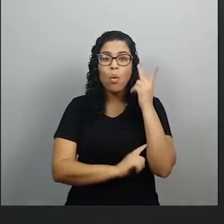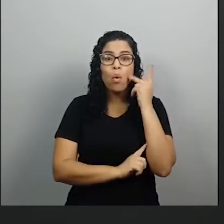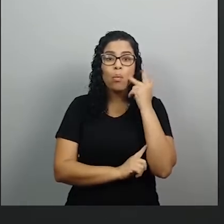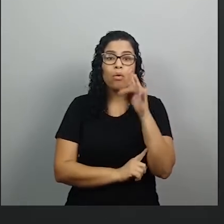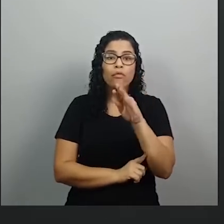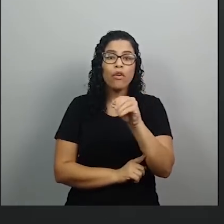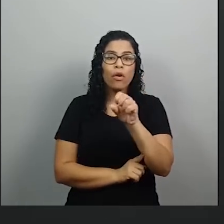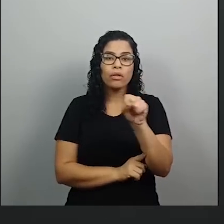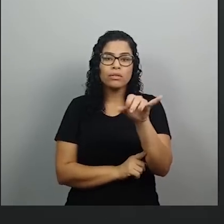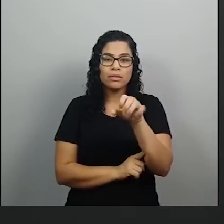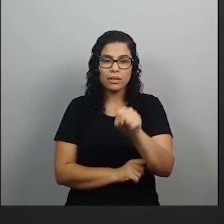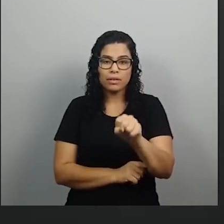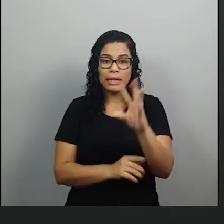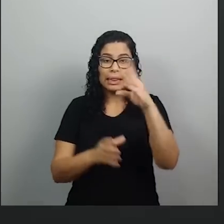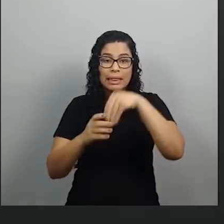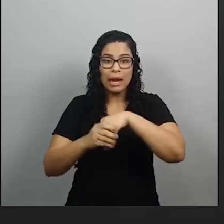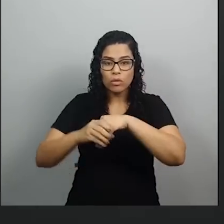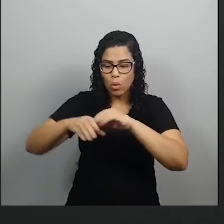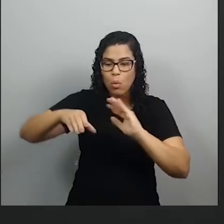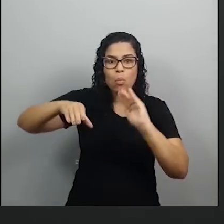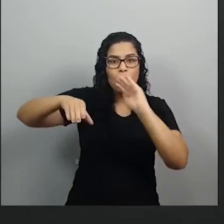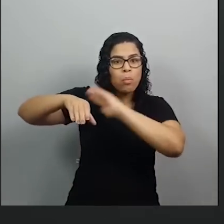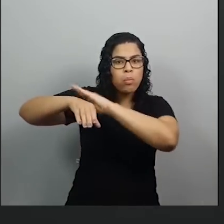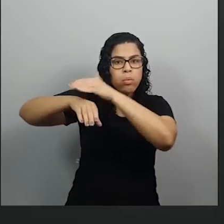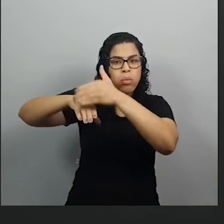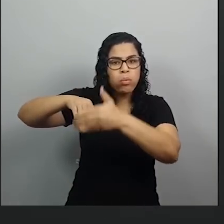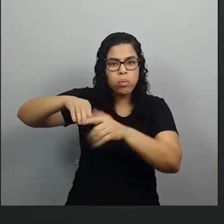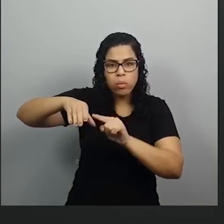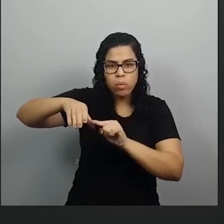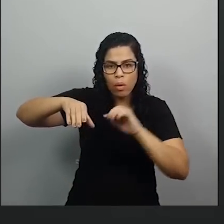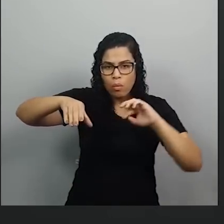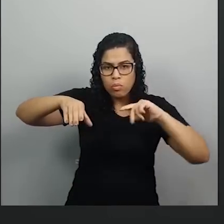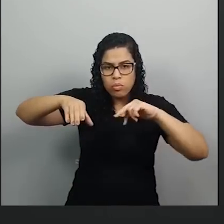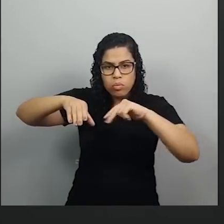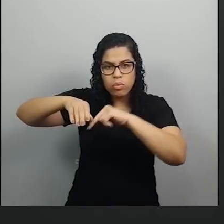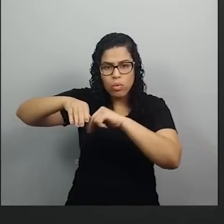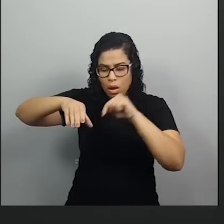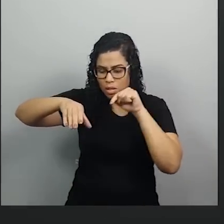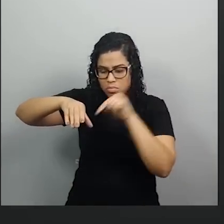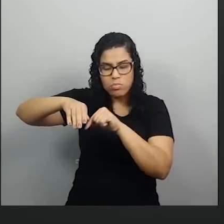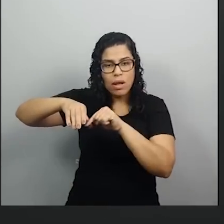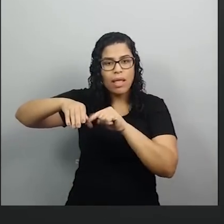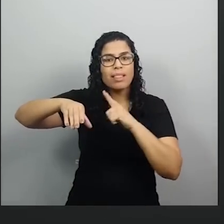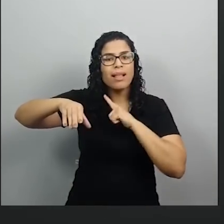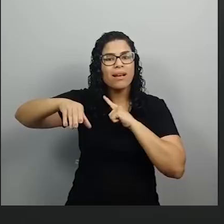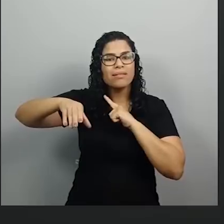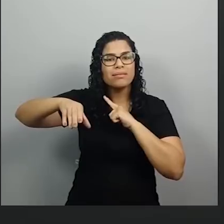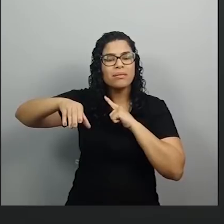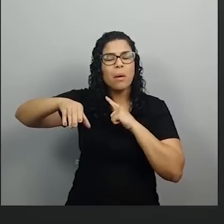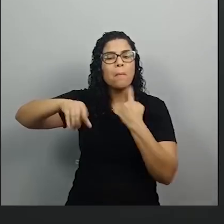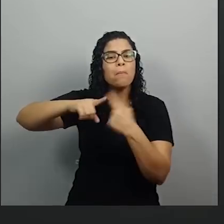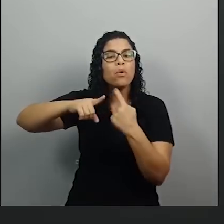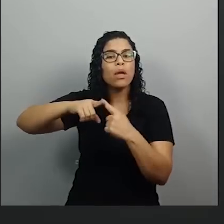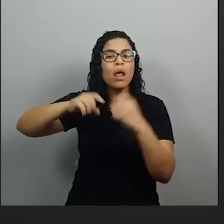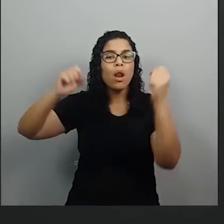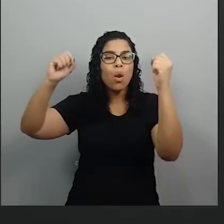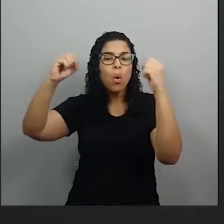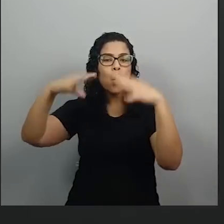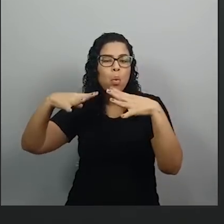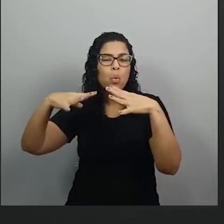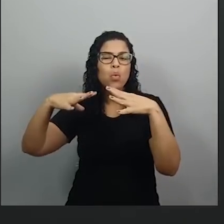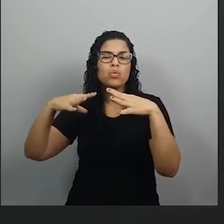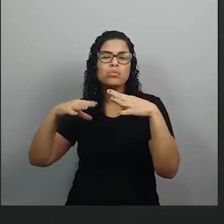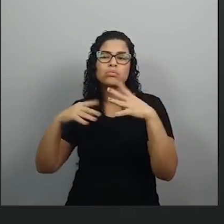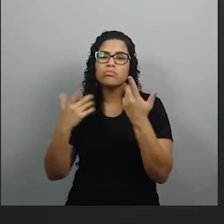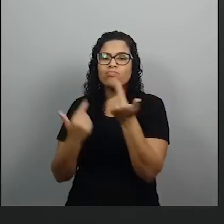exemplo, em ambientes de caverna, porque é um ambiente naturalmente preservado, preservado de intensidade de luz, úmido, é